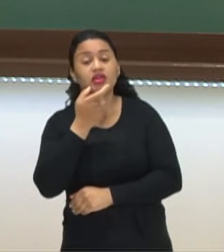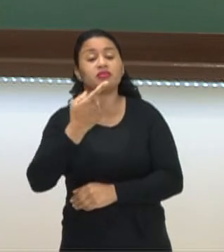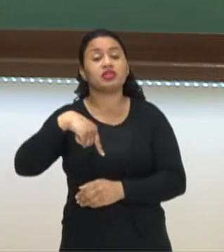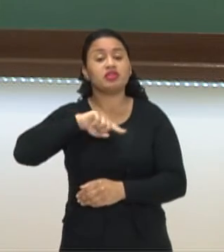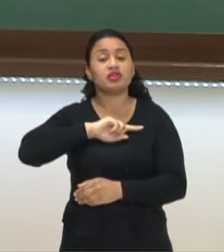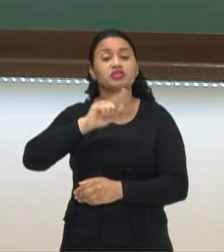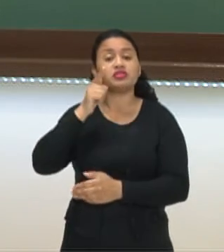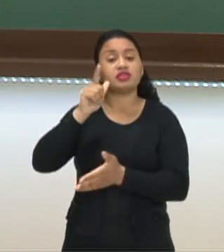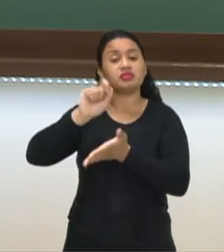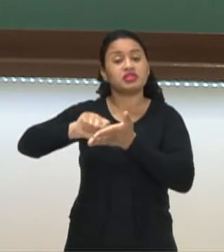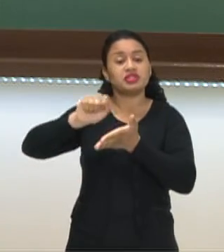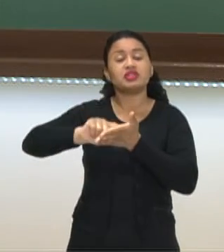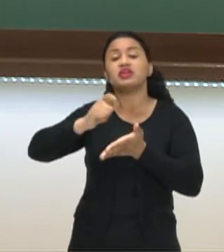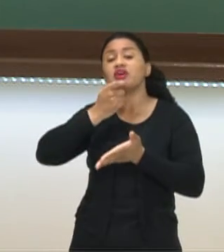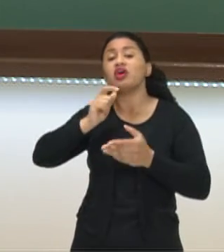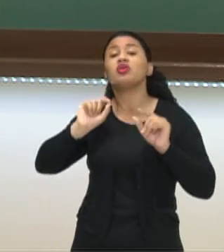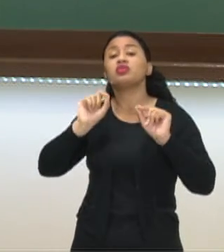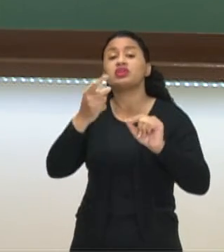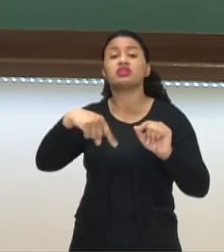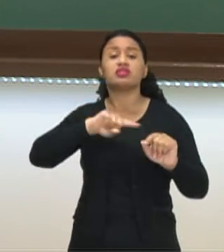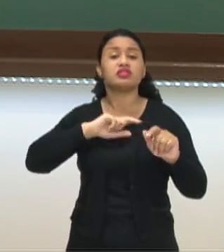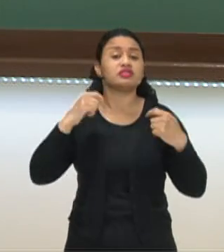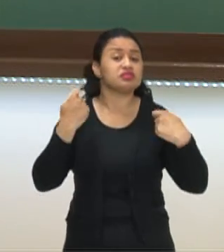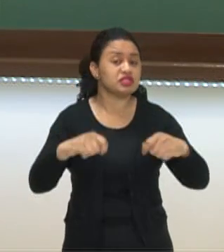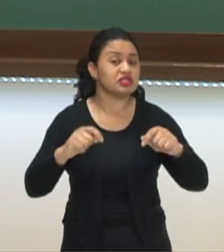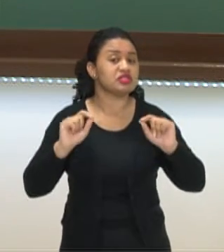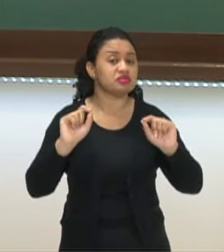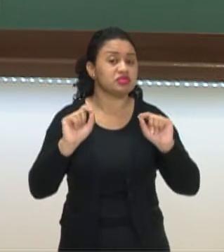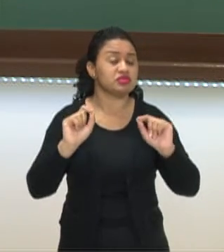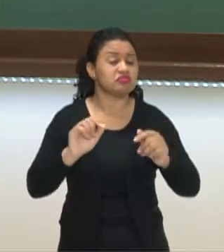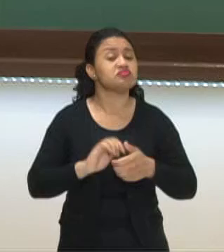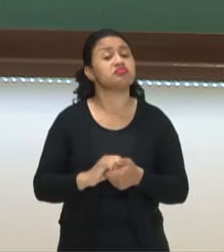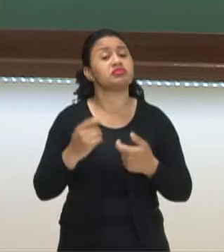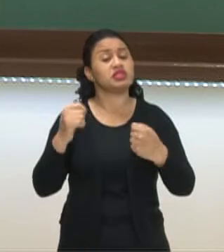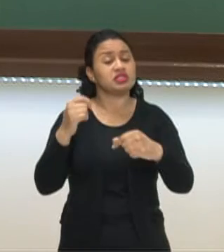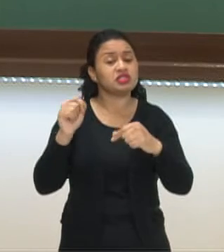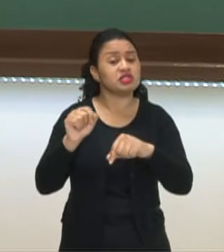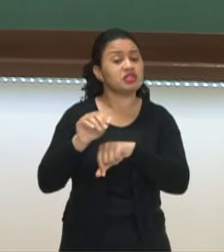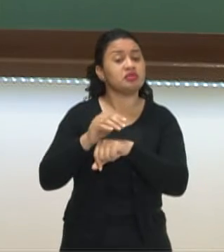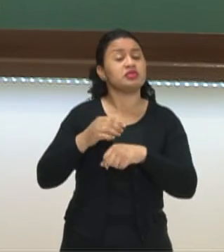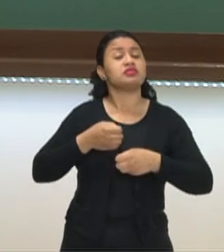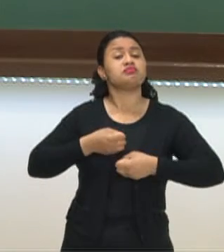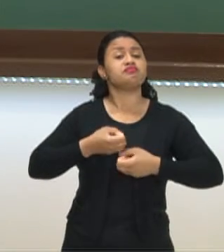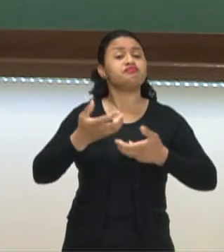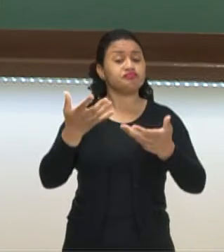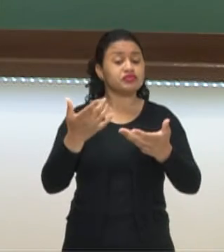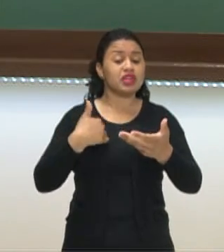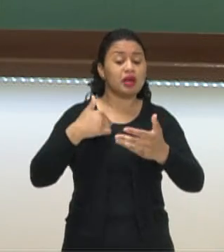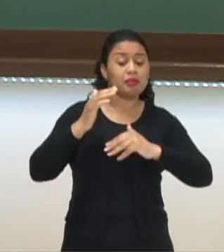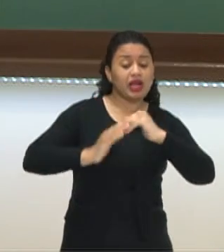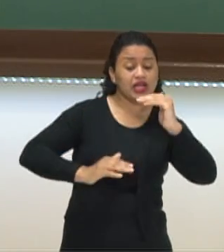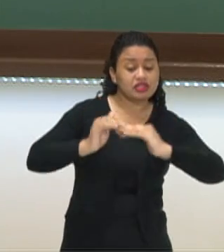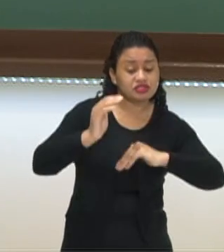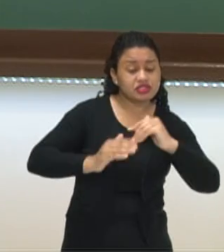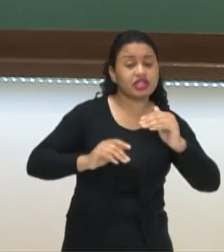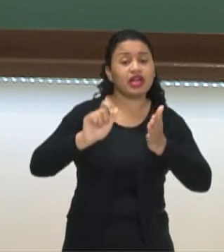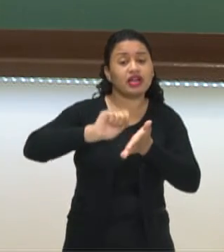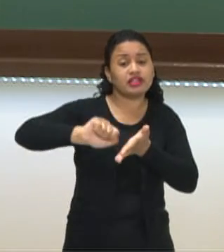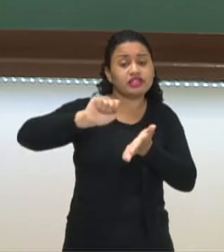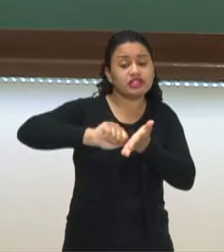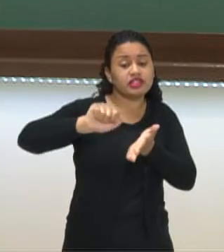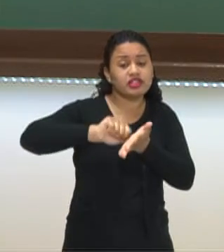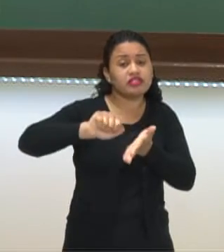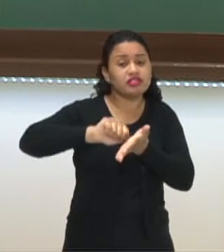em inglês, o que nós precisamos? Precisamos falar e vamos precisar também escrever em